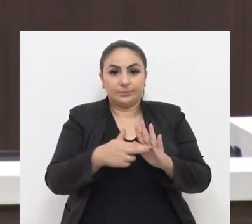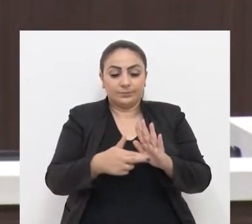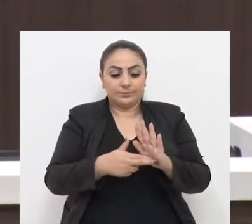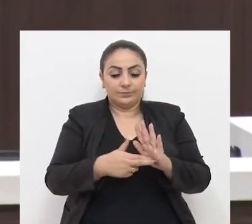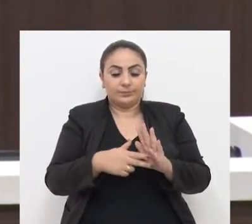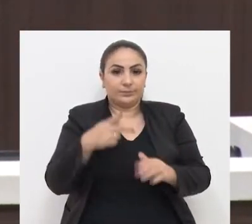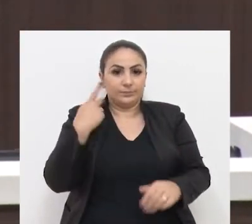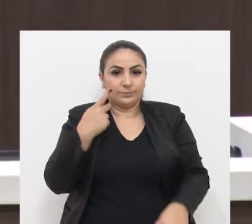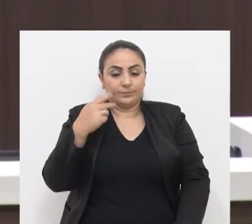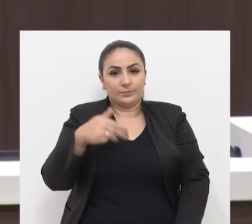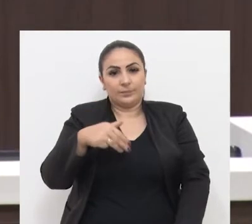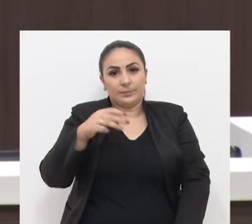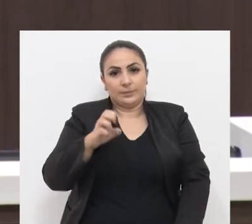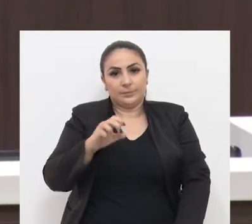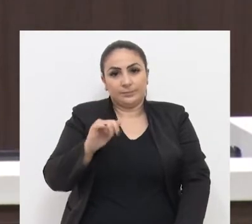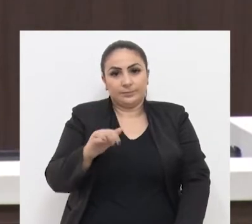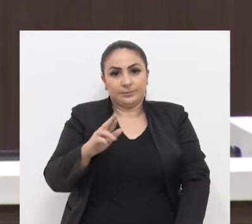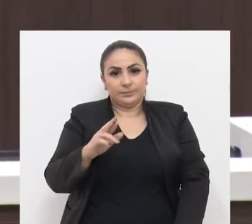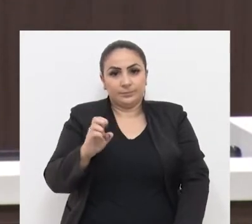instrumento, vereador Meirelles,